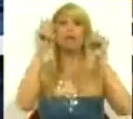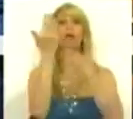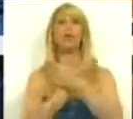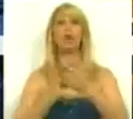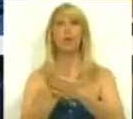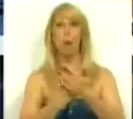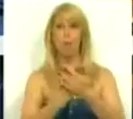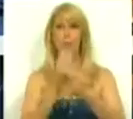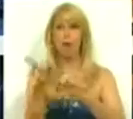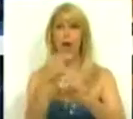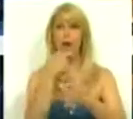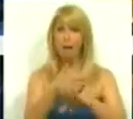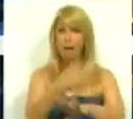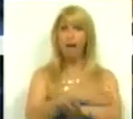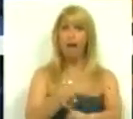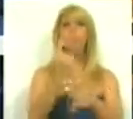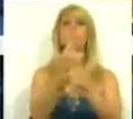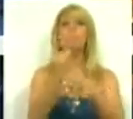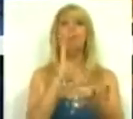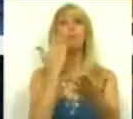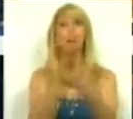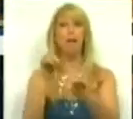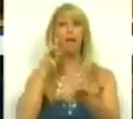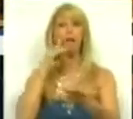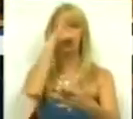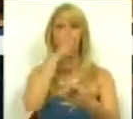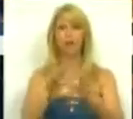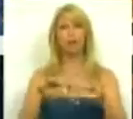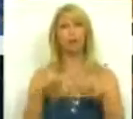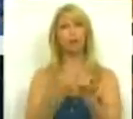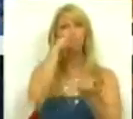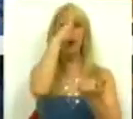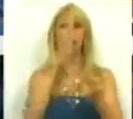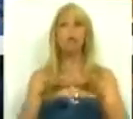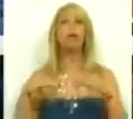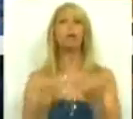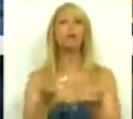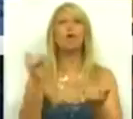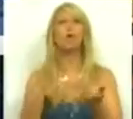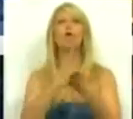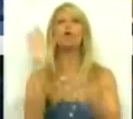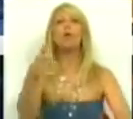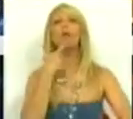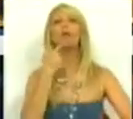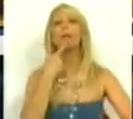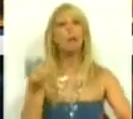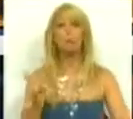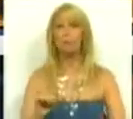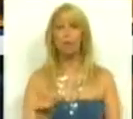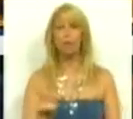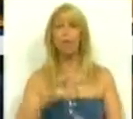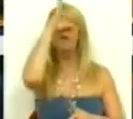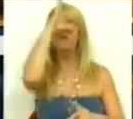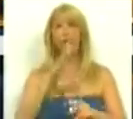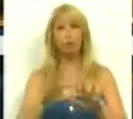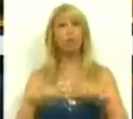económico, antes de mais, para garantir o Estado Social. O Estado Social não é uma proclamação. O Estado Social